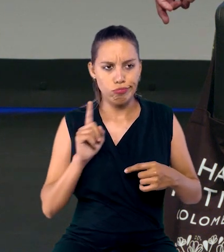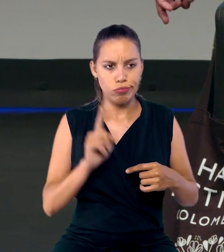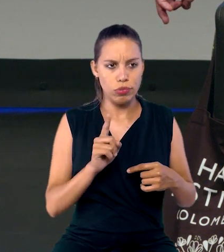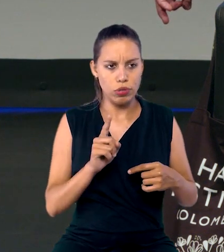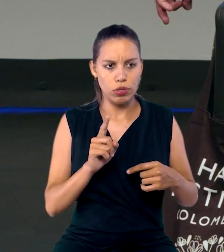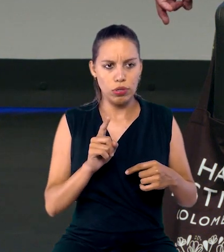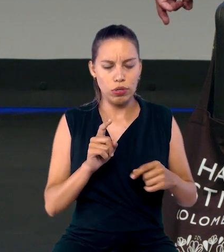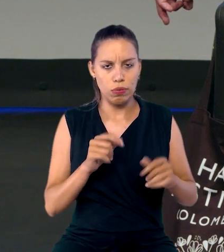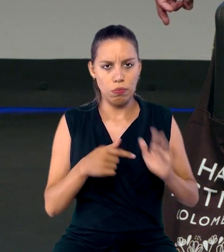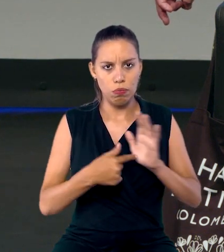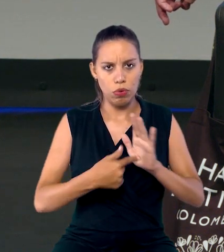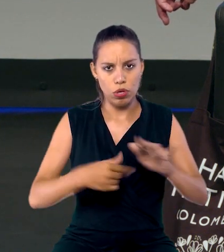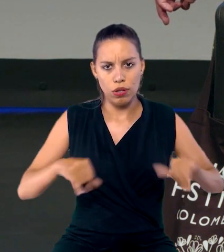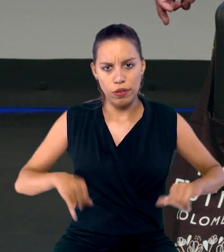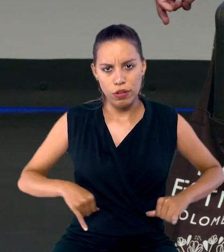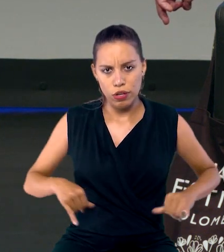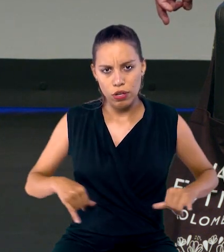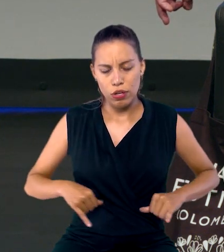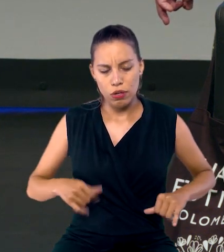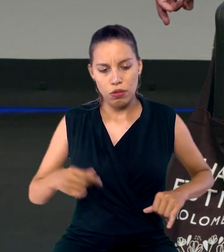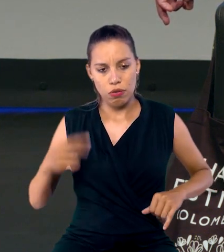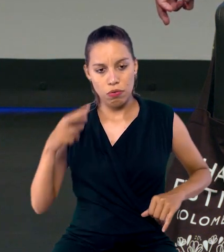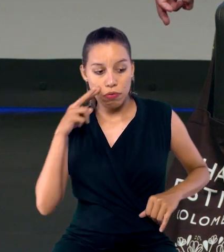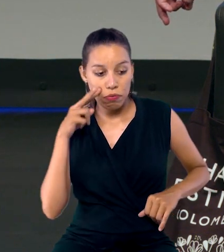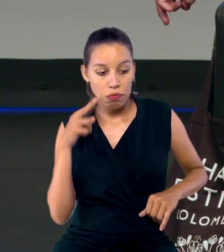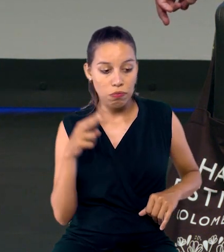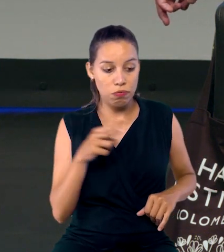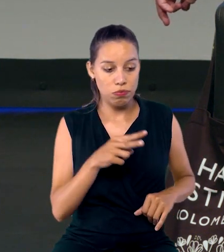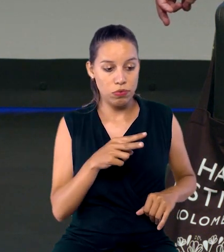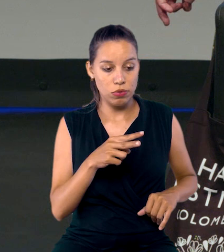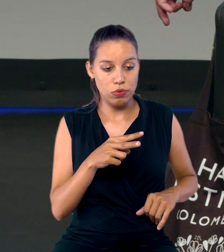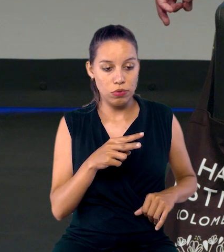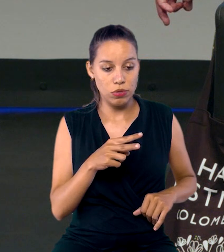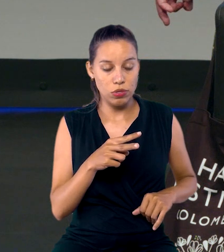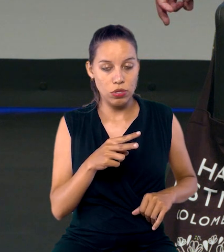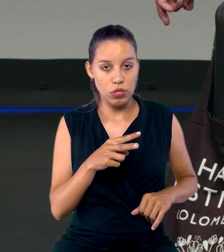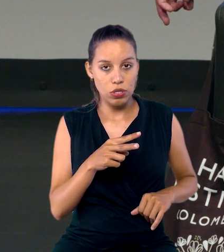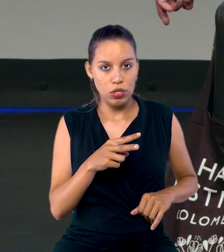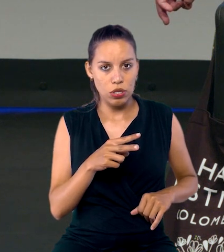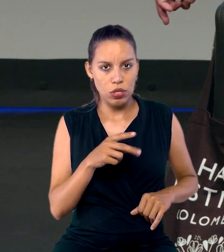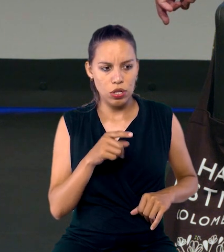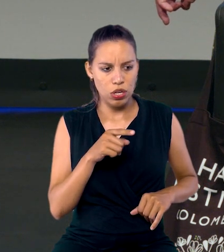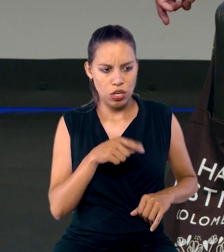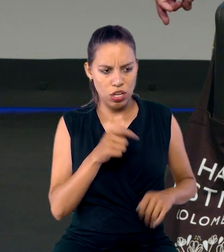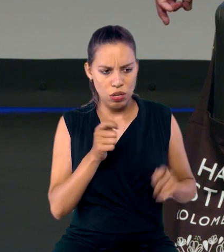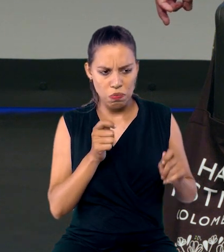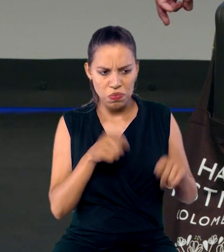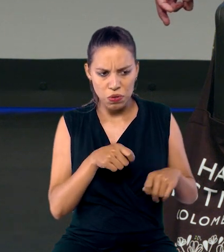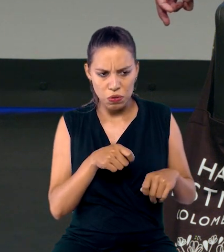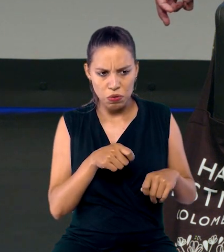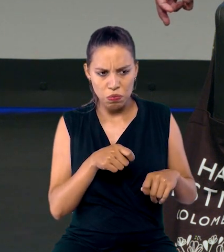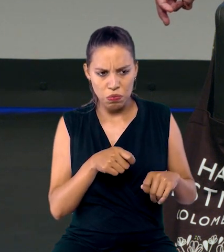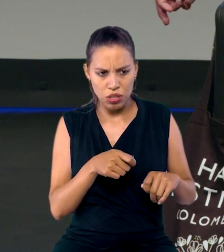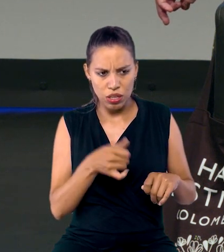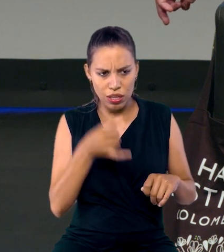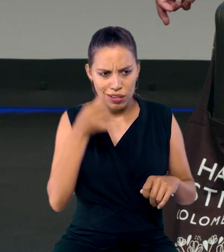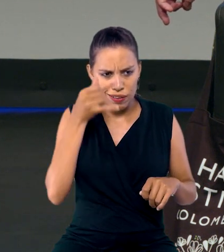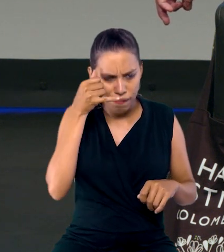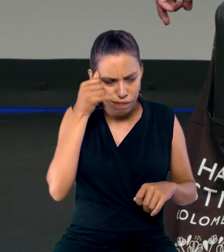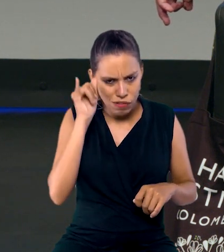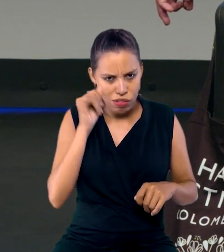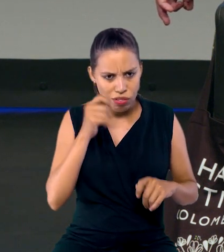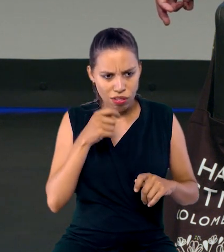em nome de trazer visibilidade para isso. E nesse gesto, às vezes nos reduzem à dor,